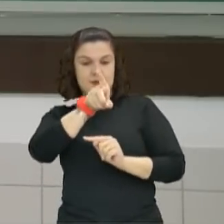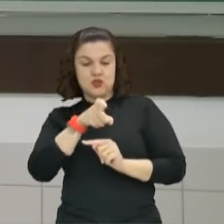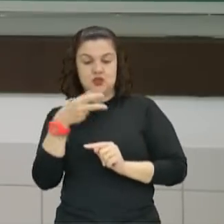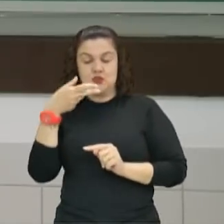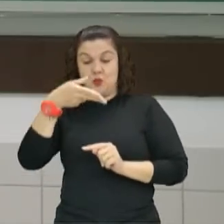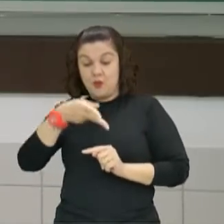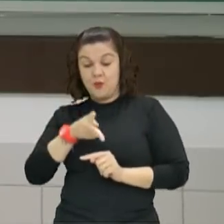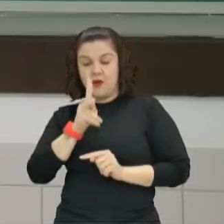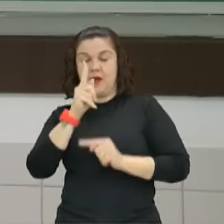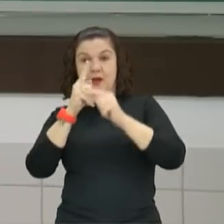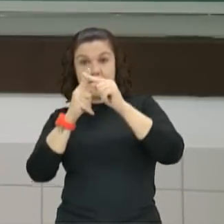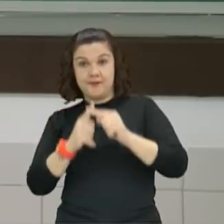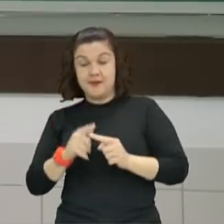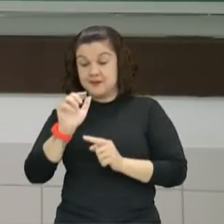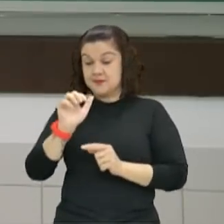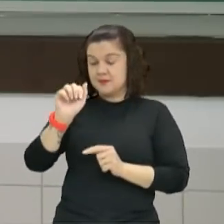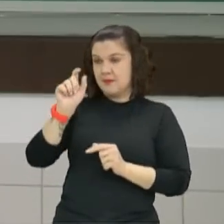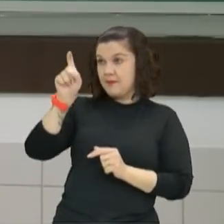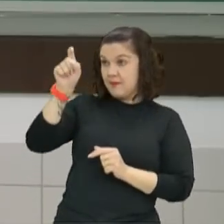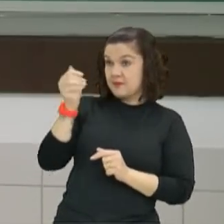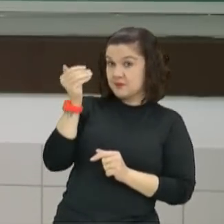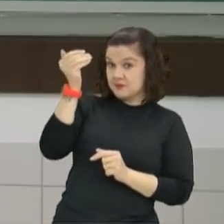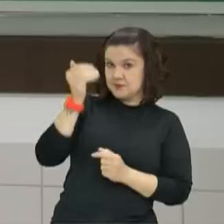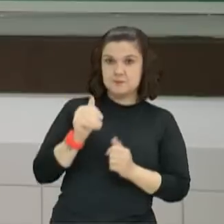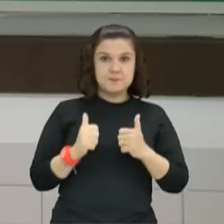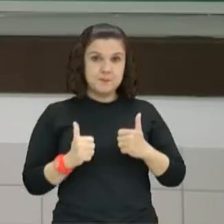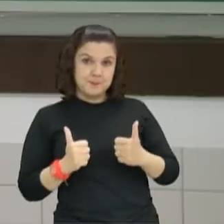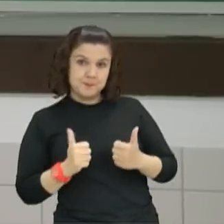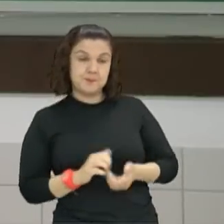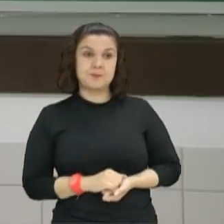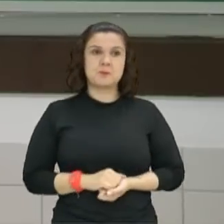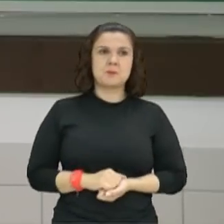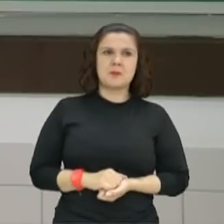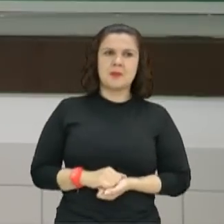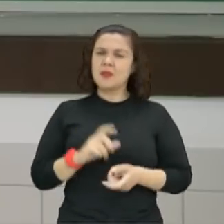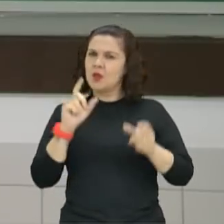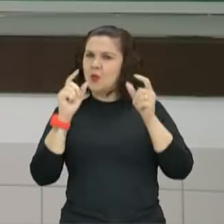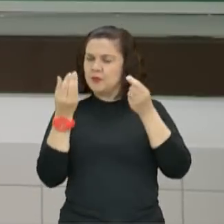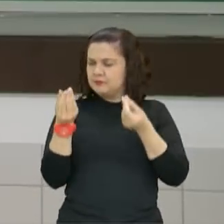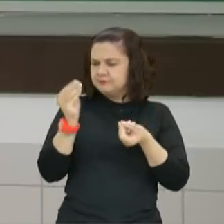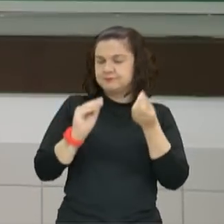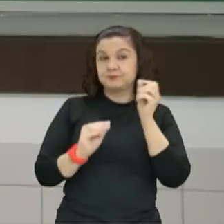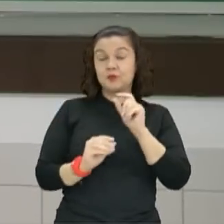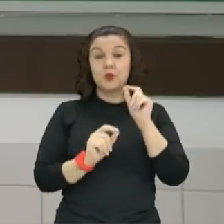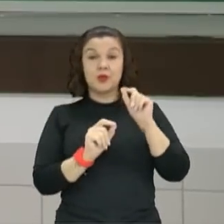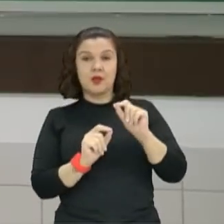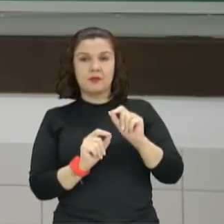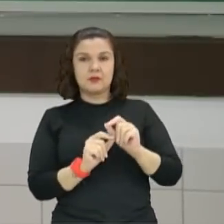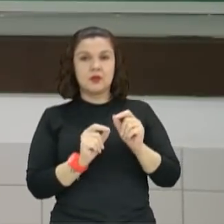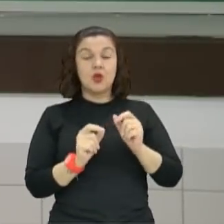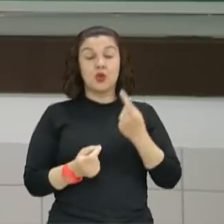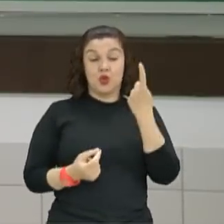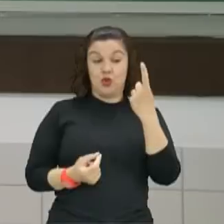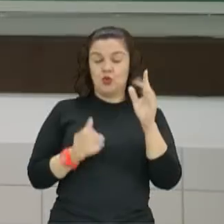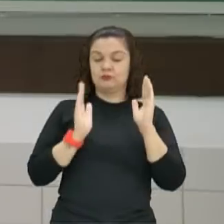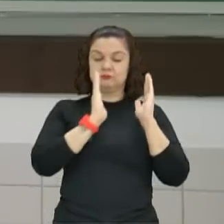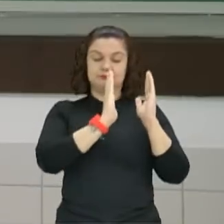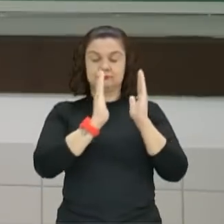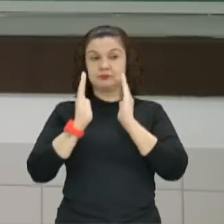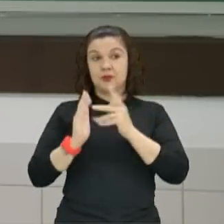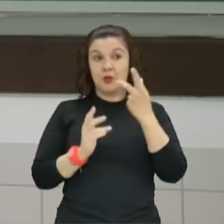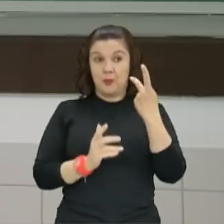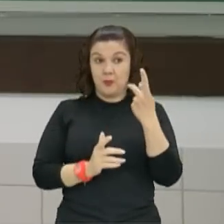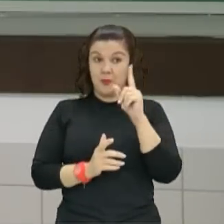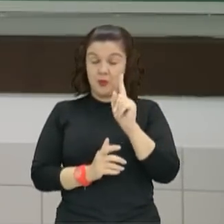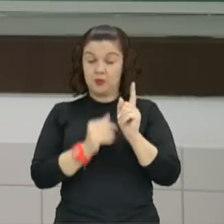k vezes a elevado a x, ok? Bom, o que ele forneceu também? Ele forneceu, a princípio, dois pontos. O p1,